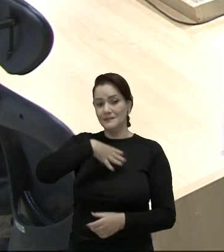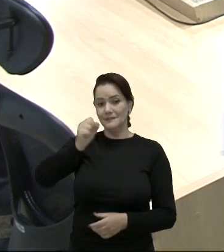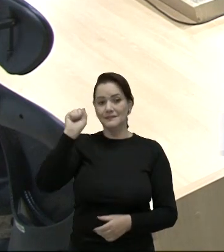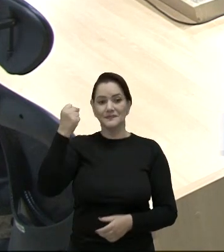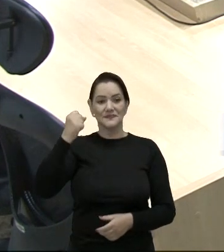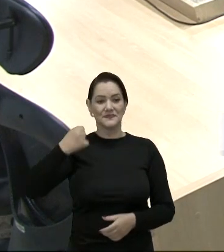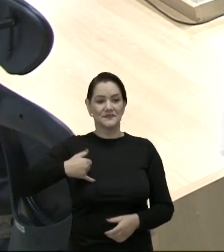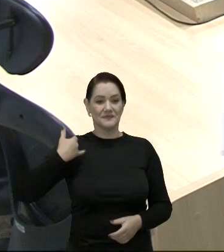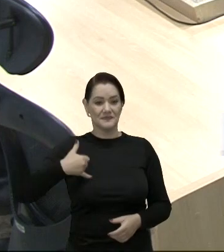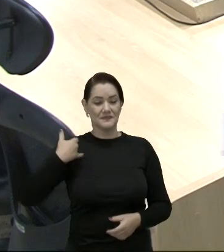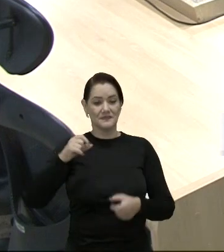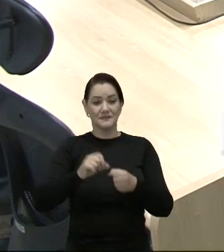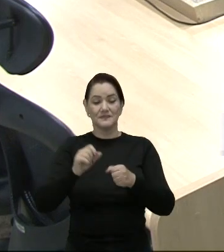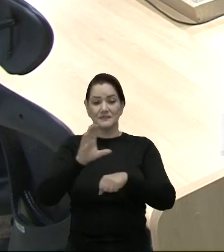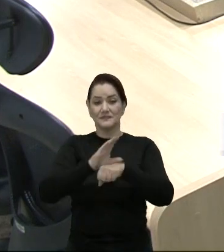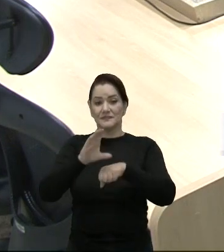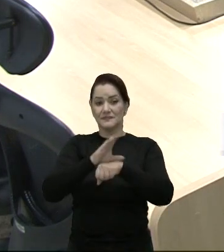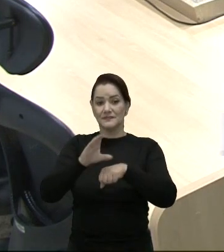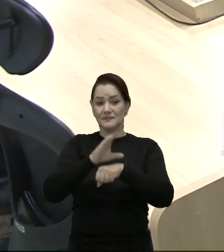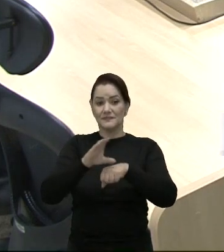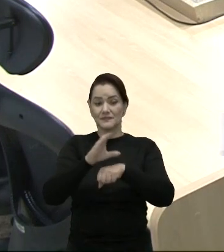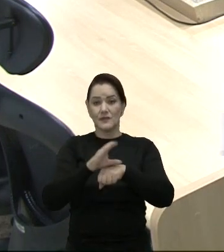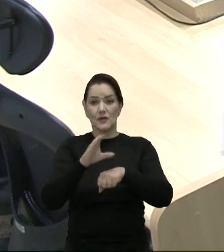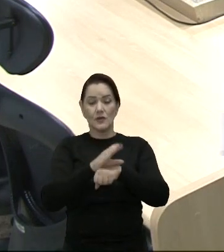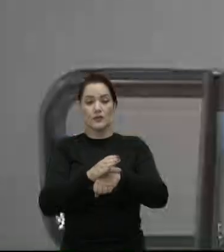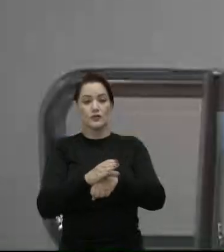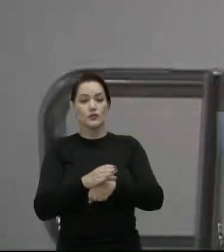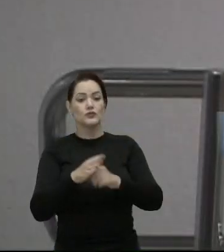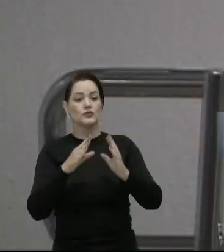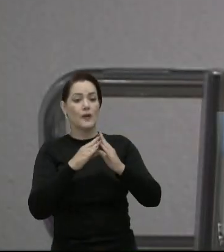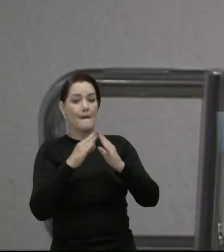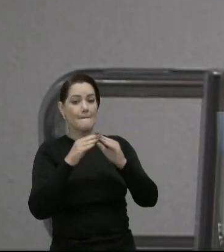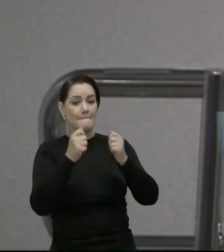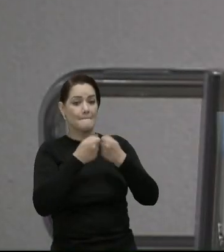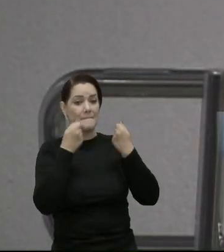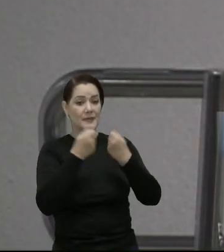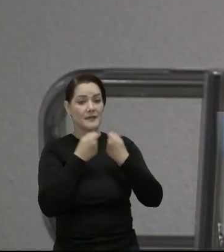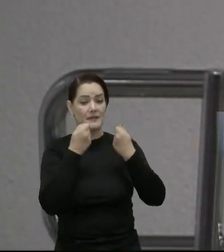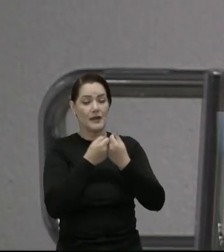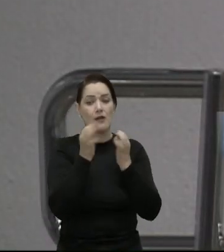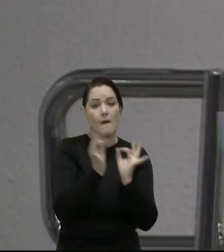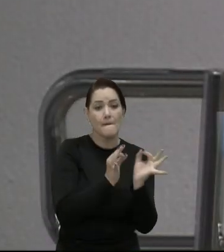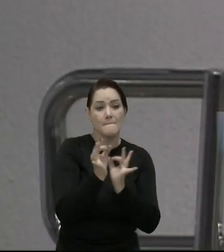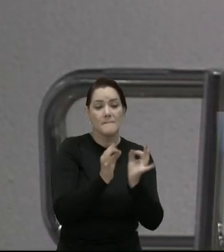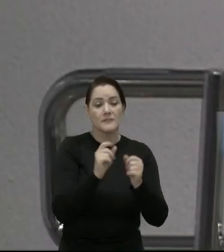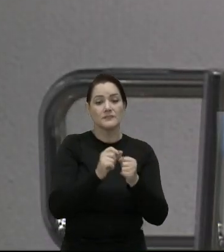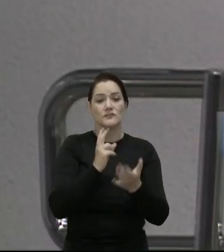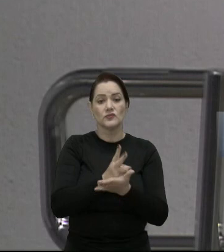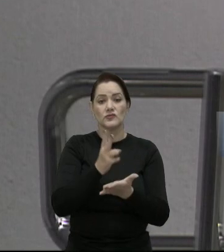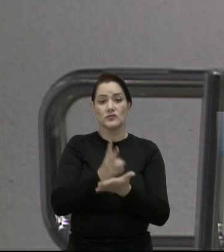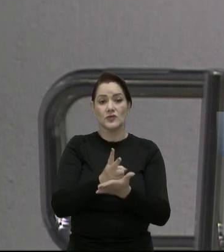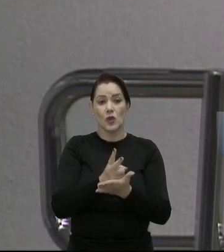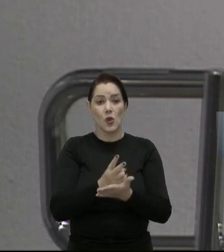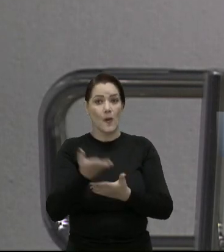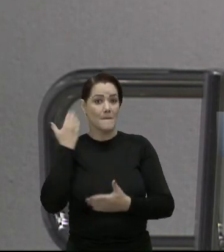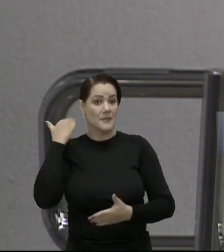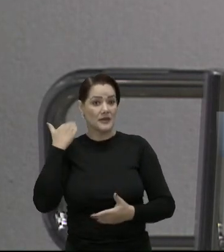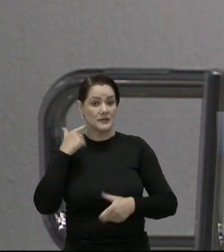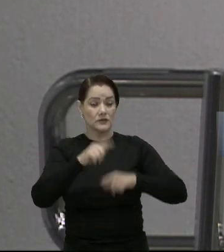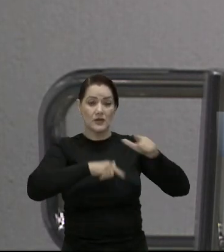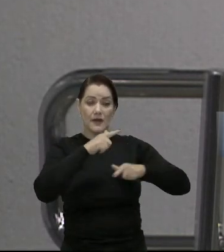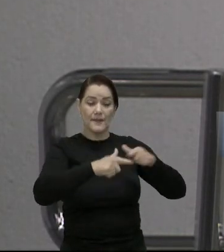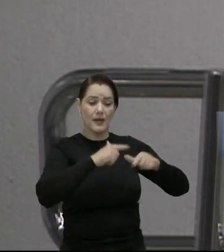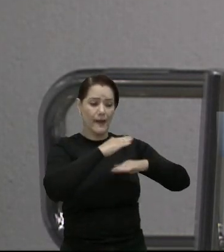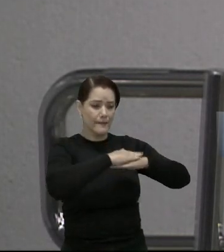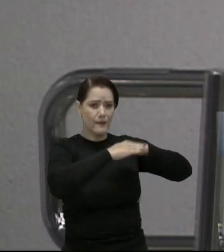anos, fez curso de padaria artesanal, embora tenha começado a vida profissional trabalhando como ajudante de pedreiro. Gosta